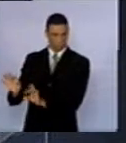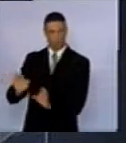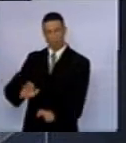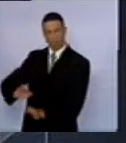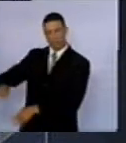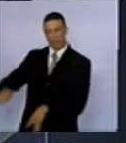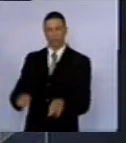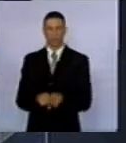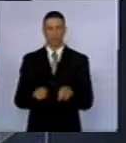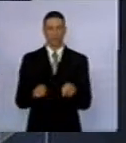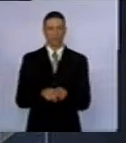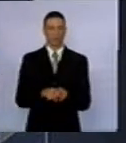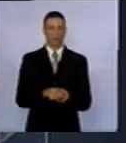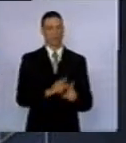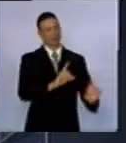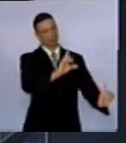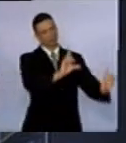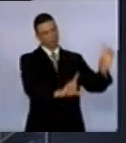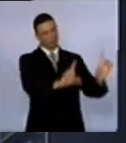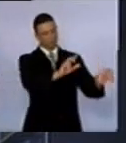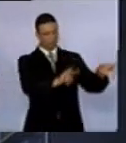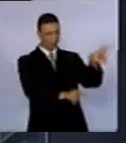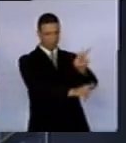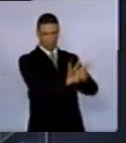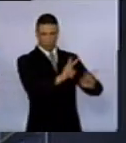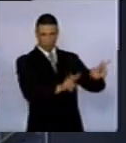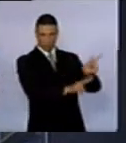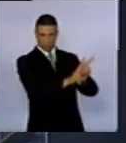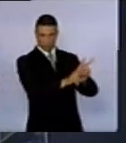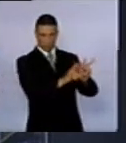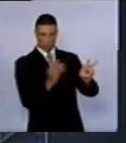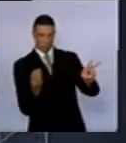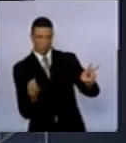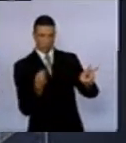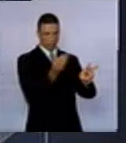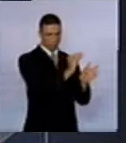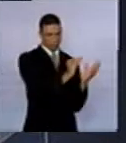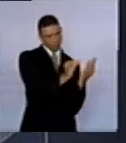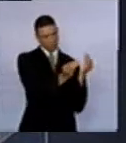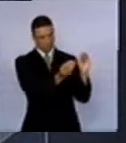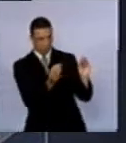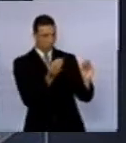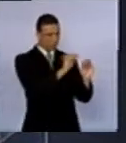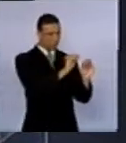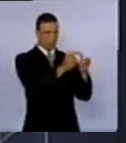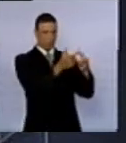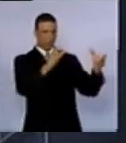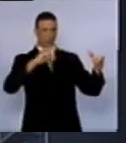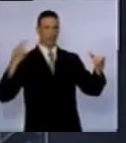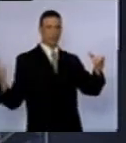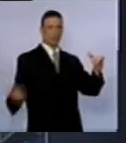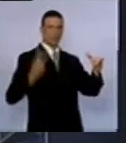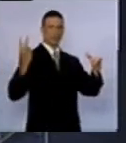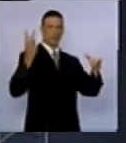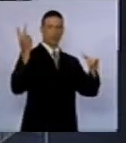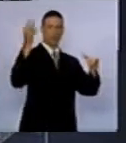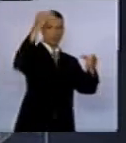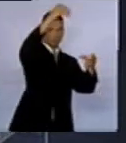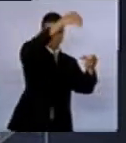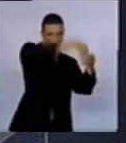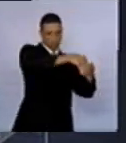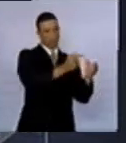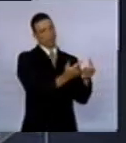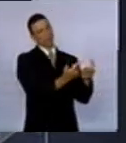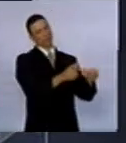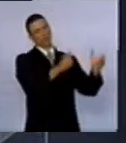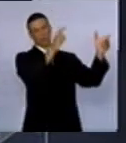Fundo Setorial Audiovisual, que passa por um incremento enorme nos seus valores, justamente considerando